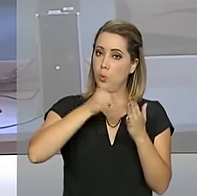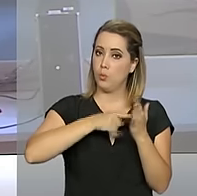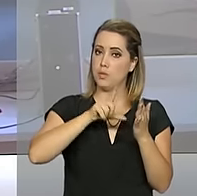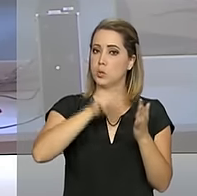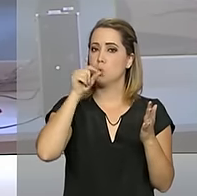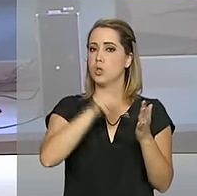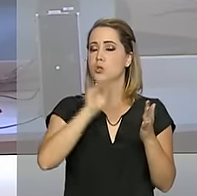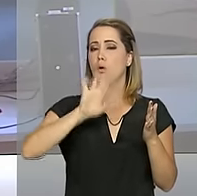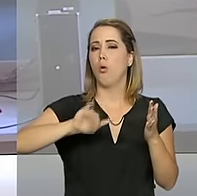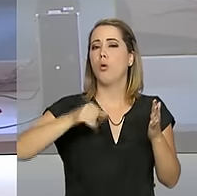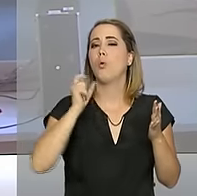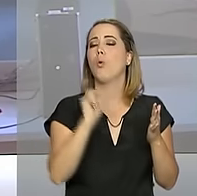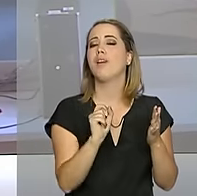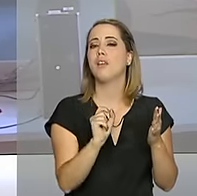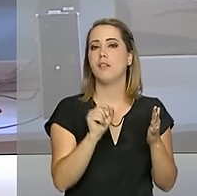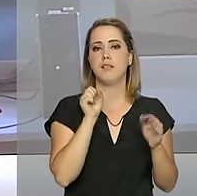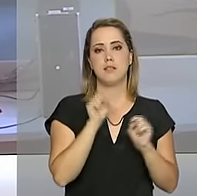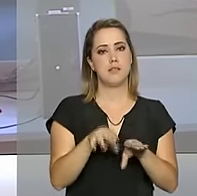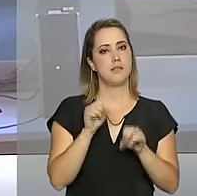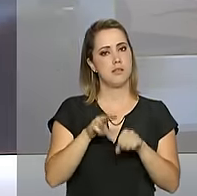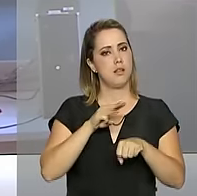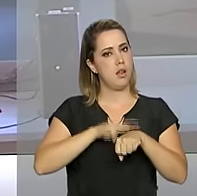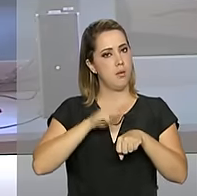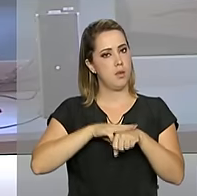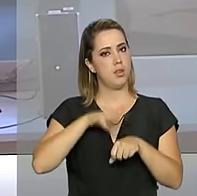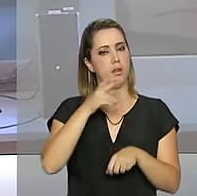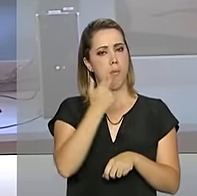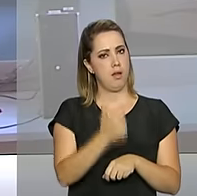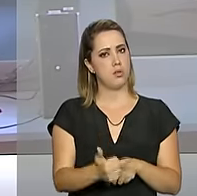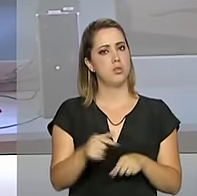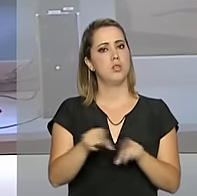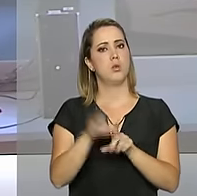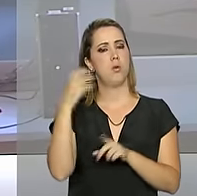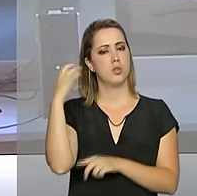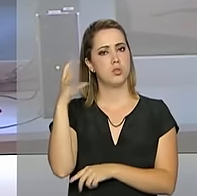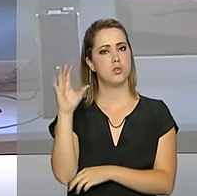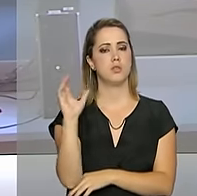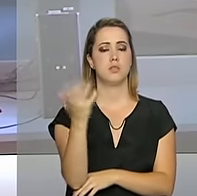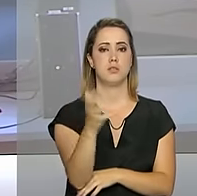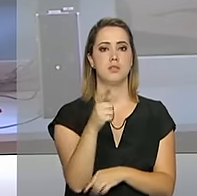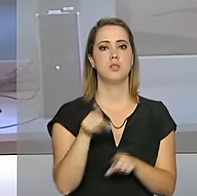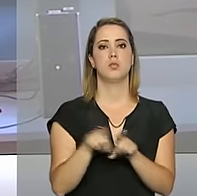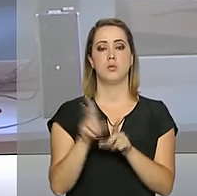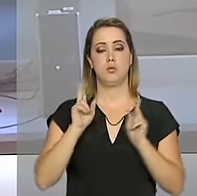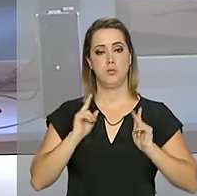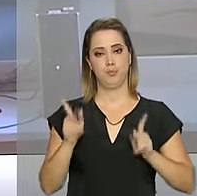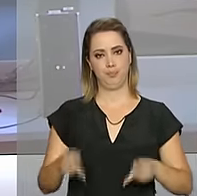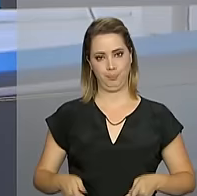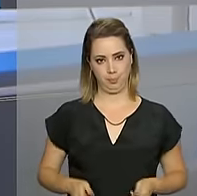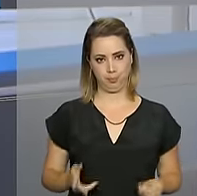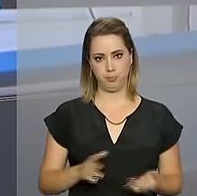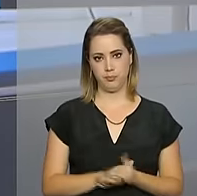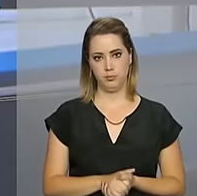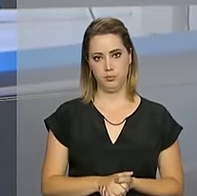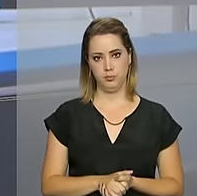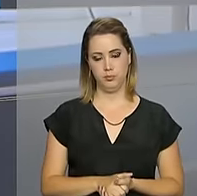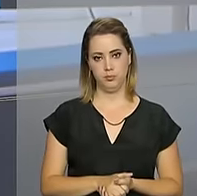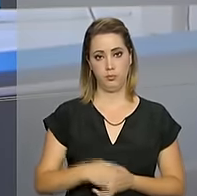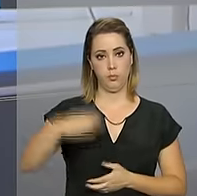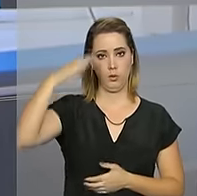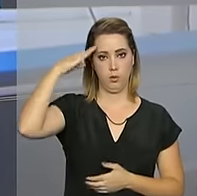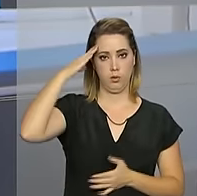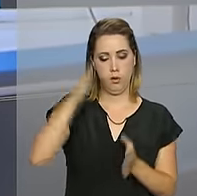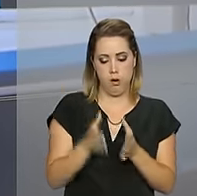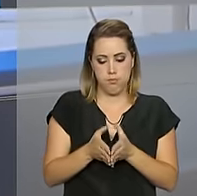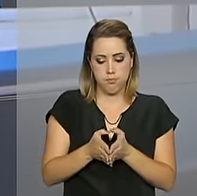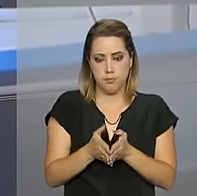os conteúdos ensinados em matemática, linguagens e ciências da natureza e ciências humanas. A